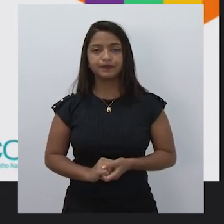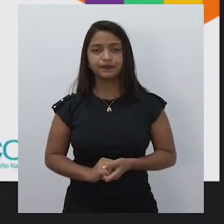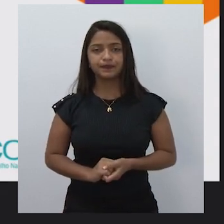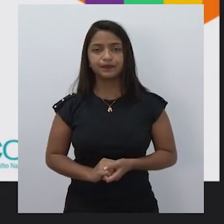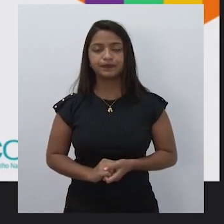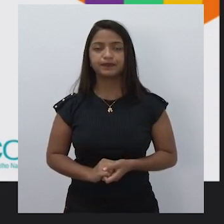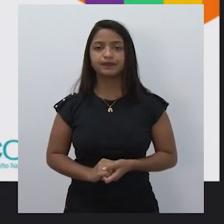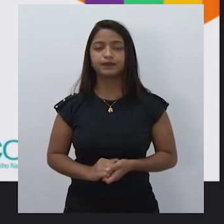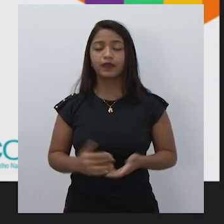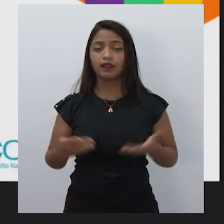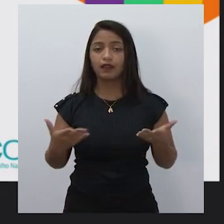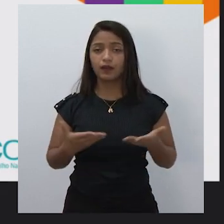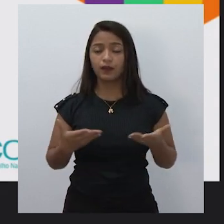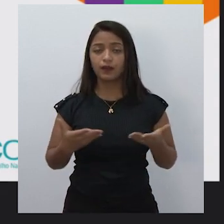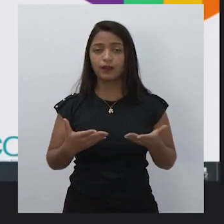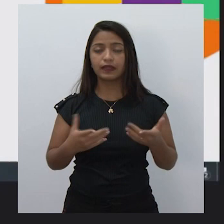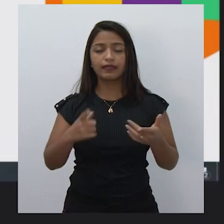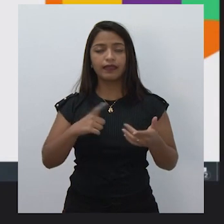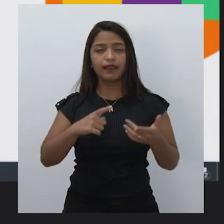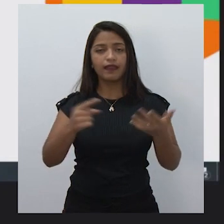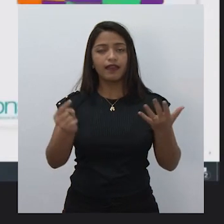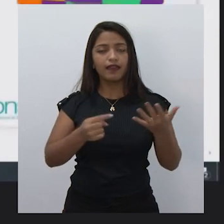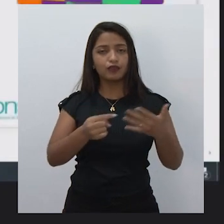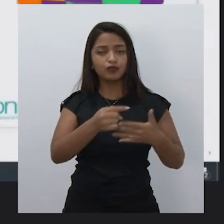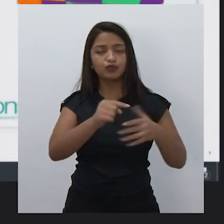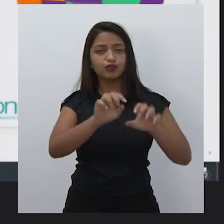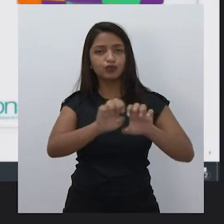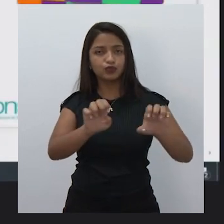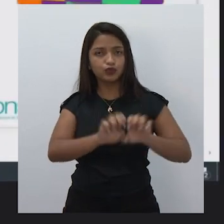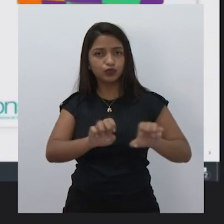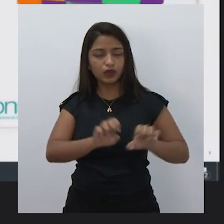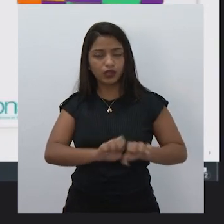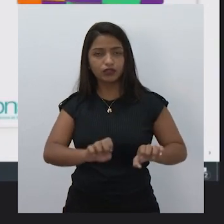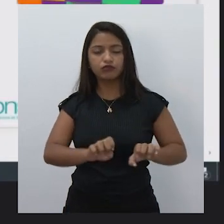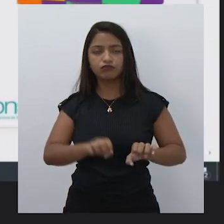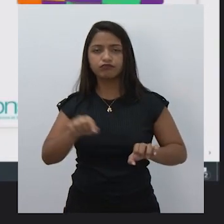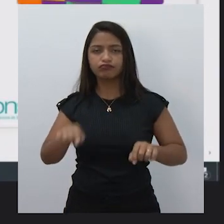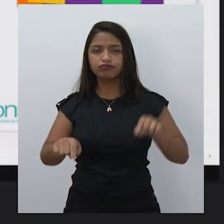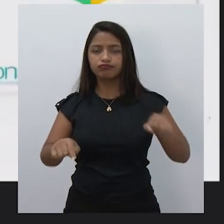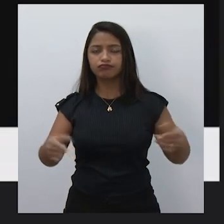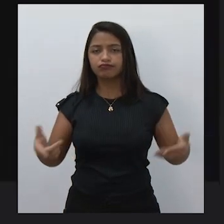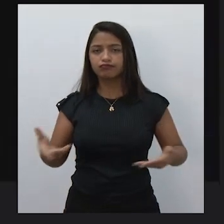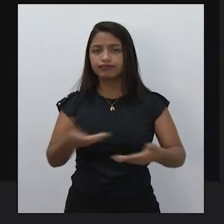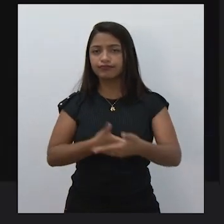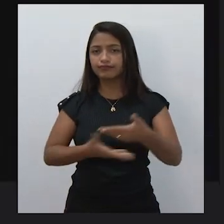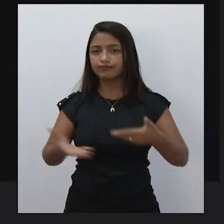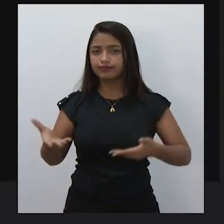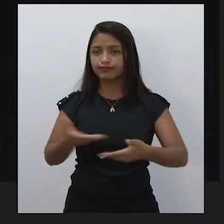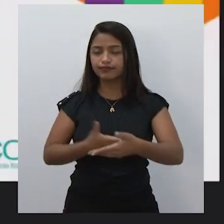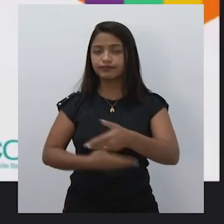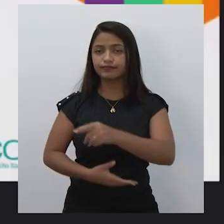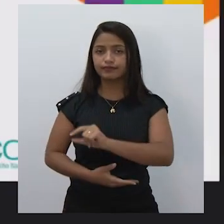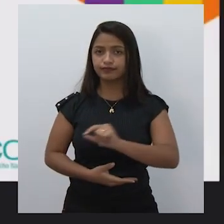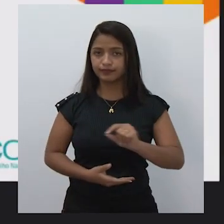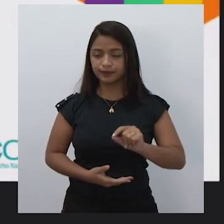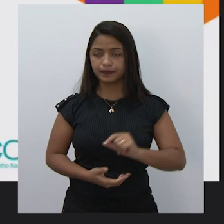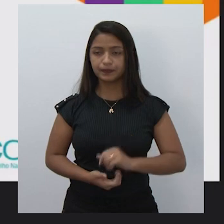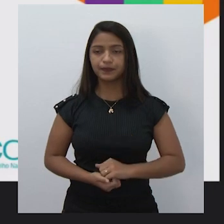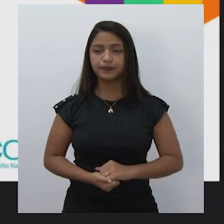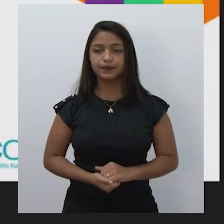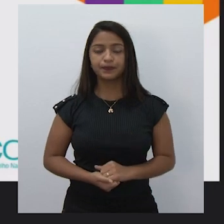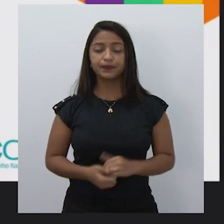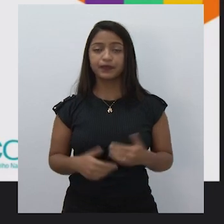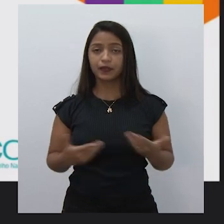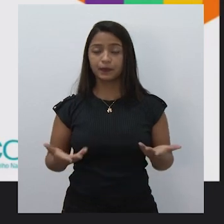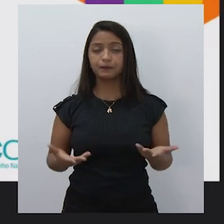integração com os eixos estruturantes, né? Entre a formação geral básica e os eixos estruturantes.